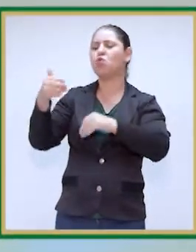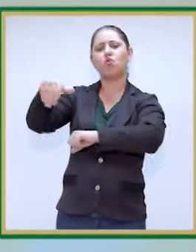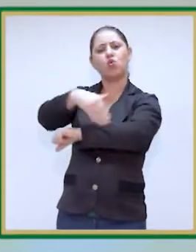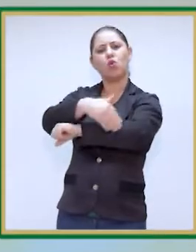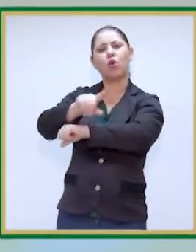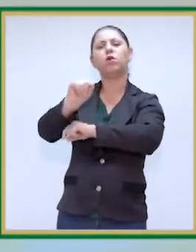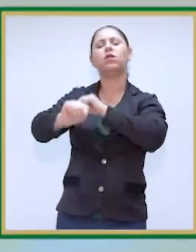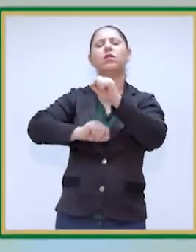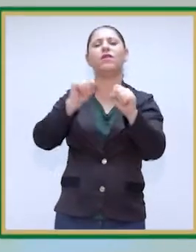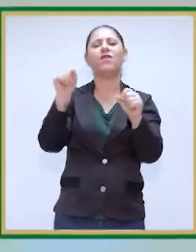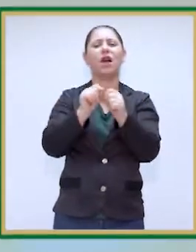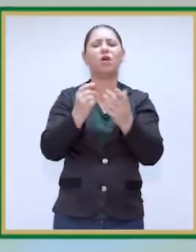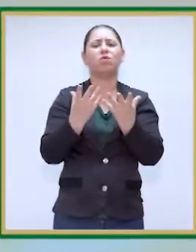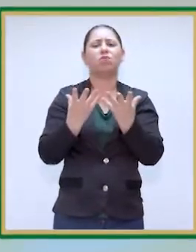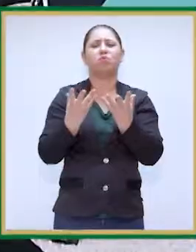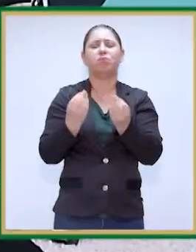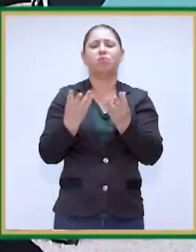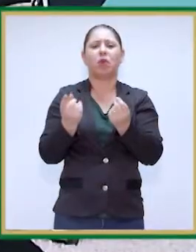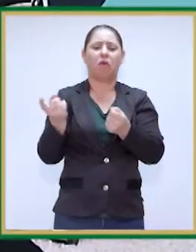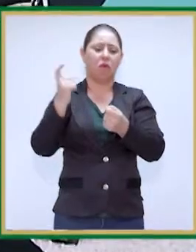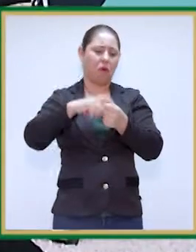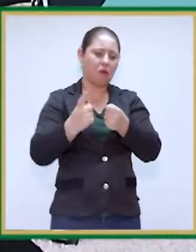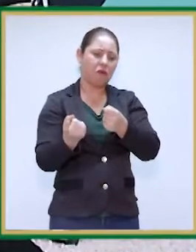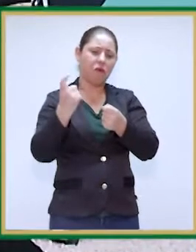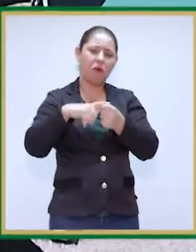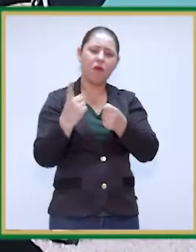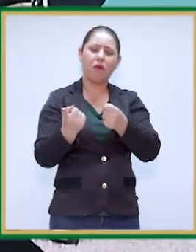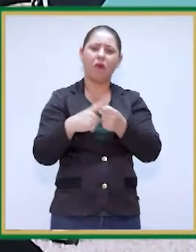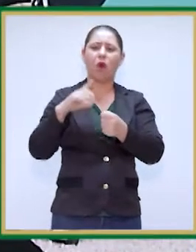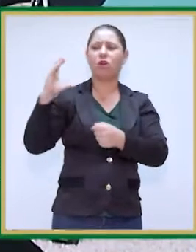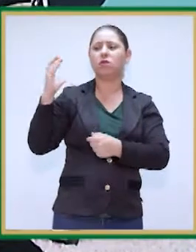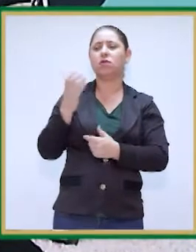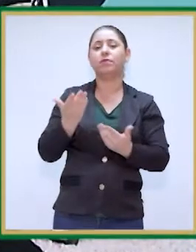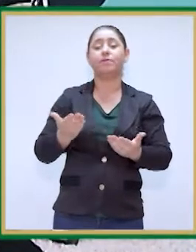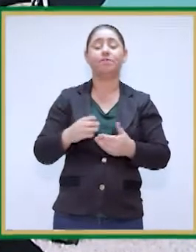rua. O que provoca tantos casos de reincidência?